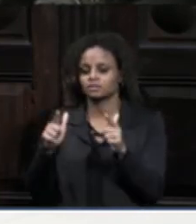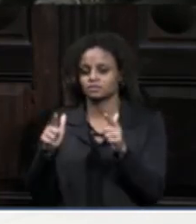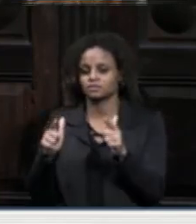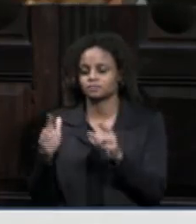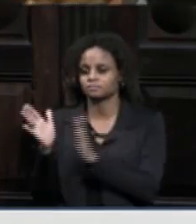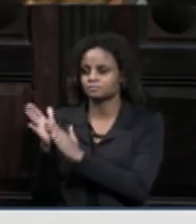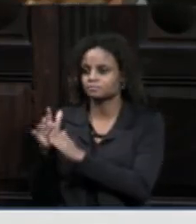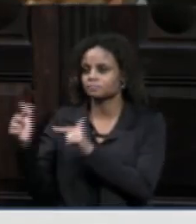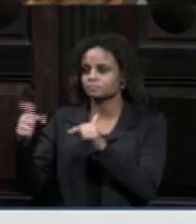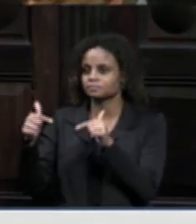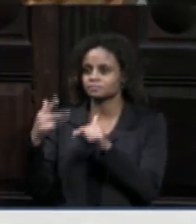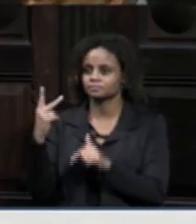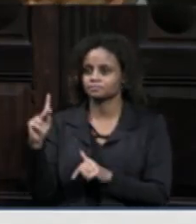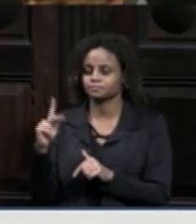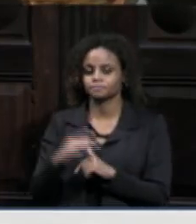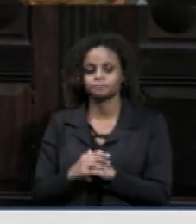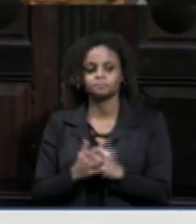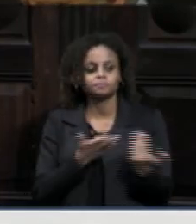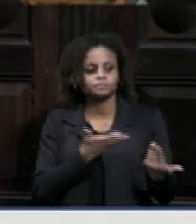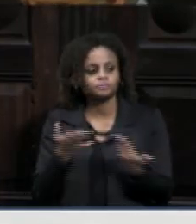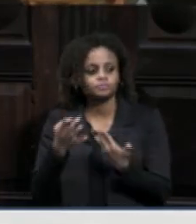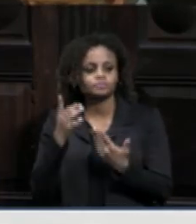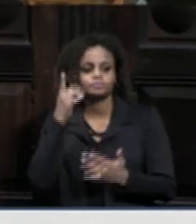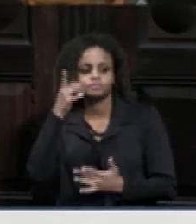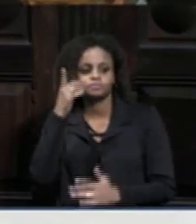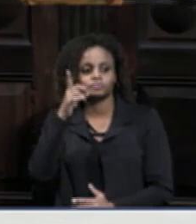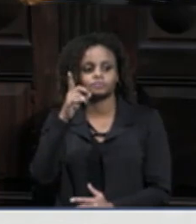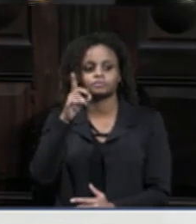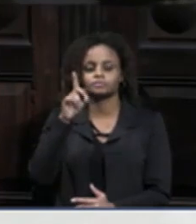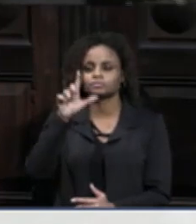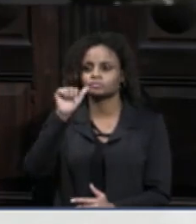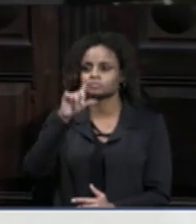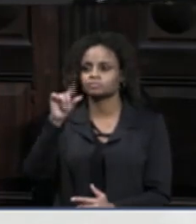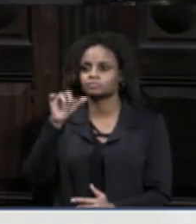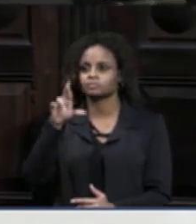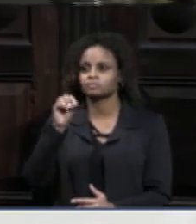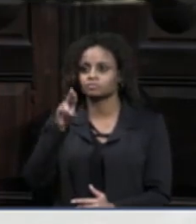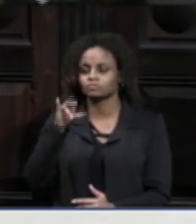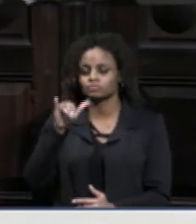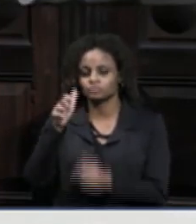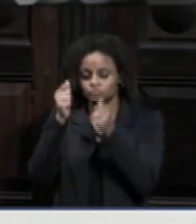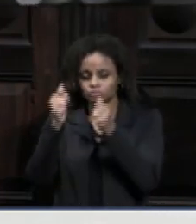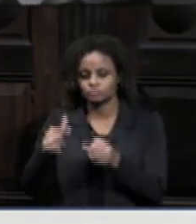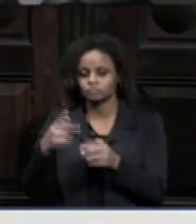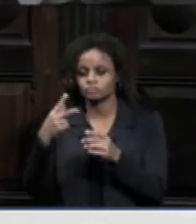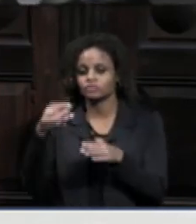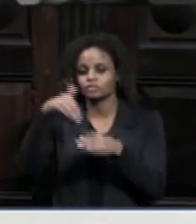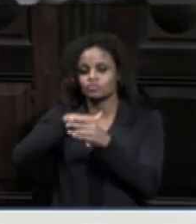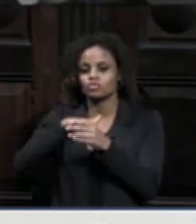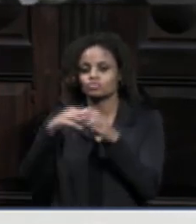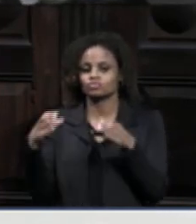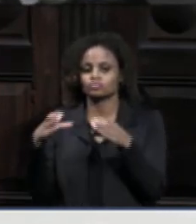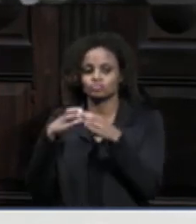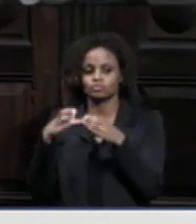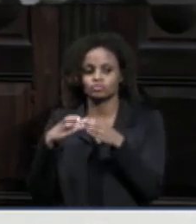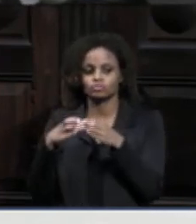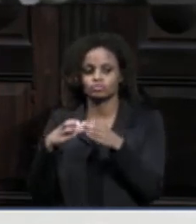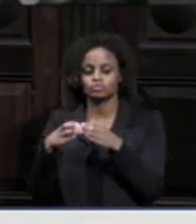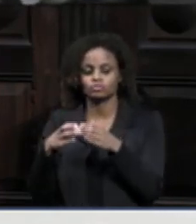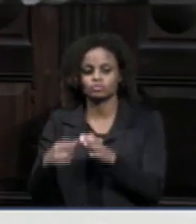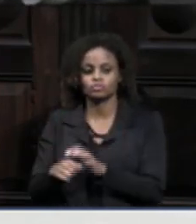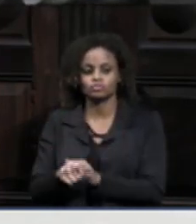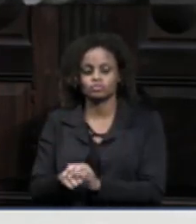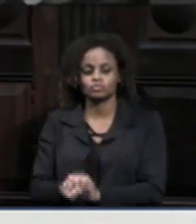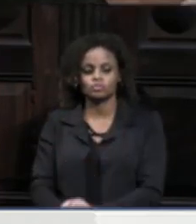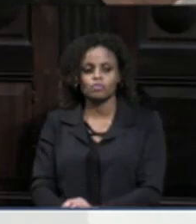pelo trabalho. Deputado André Lazzaroni, parecer pela CCJ ao PL 1689-2012. Não só para agradecer ao